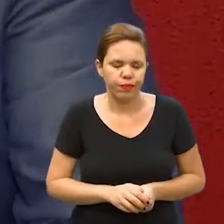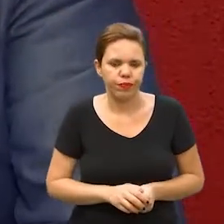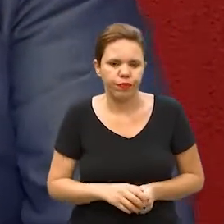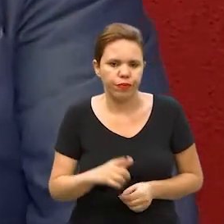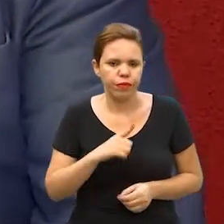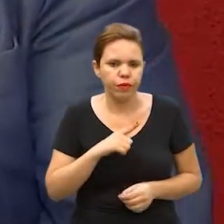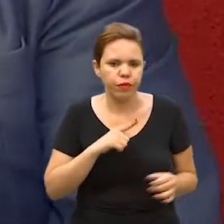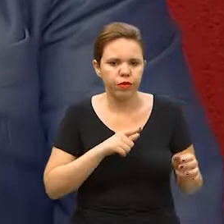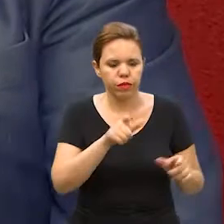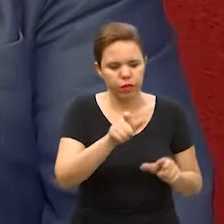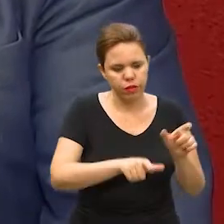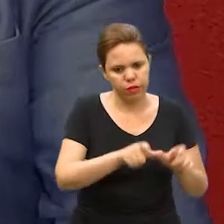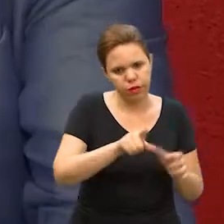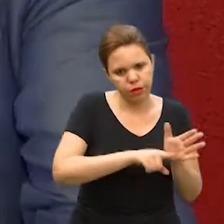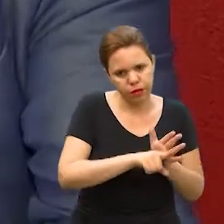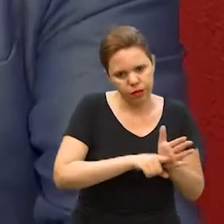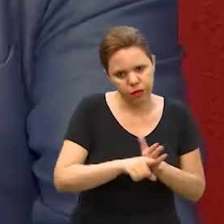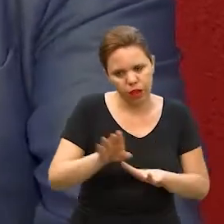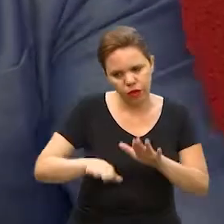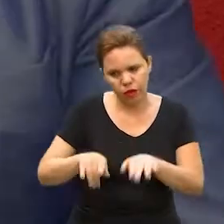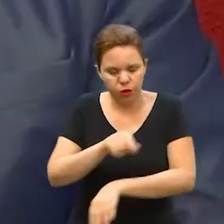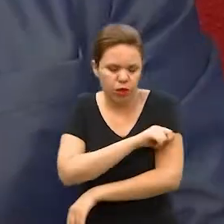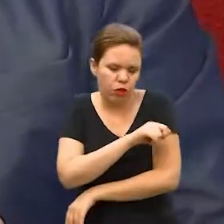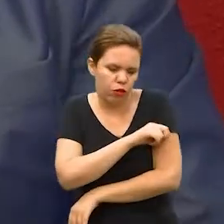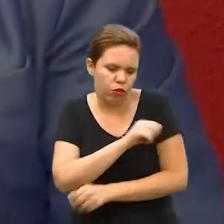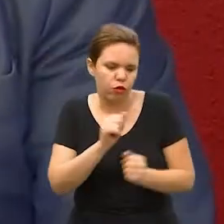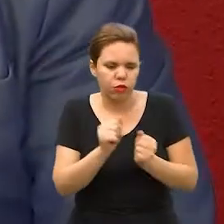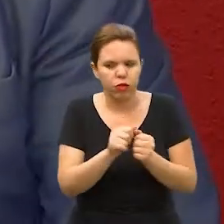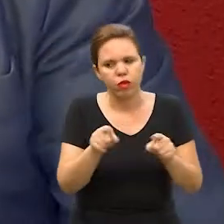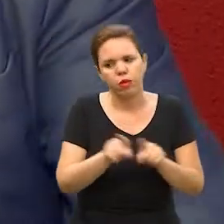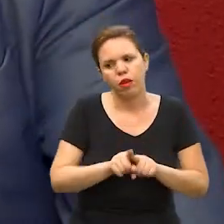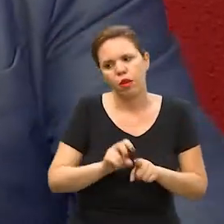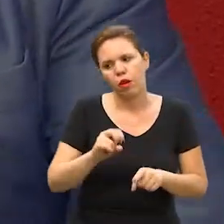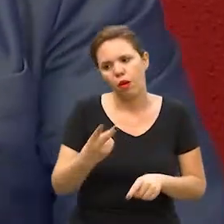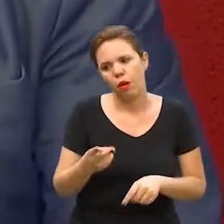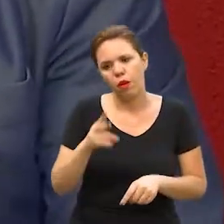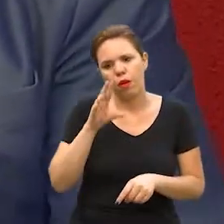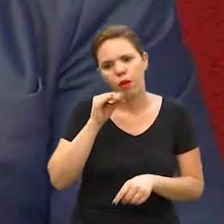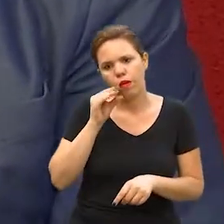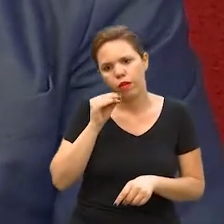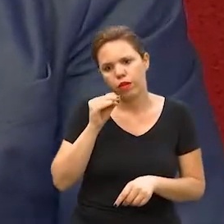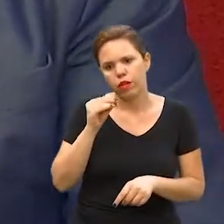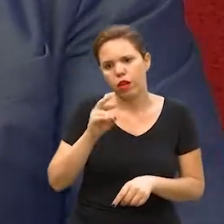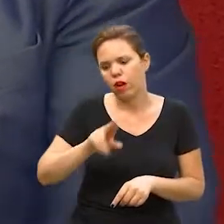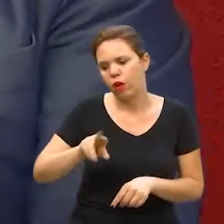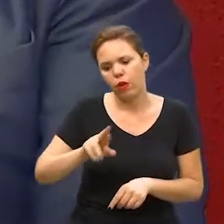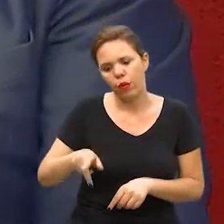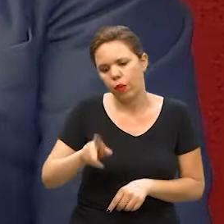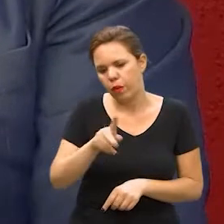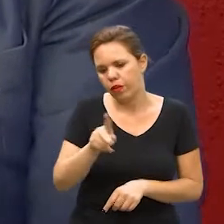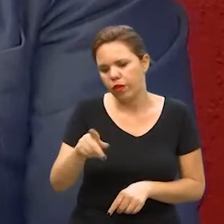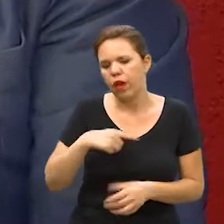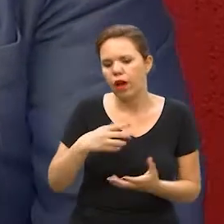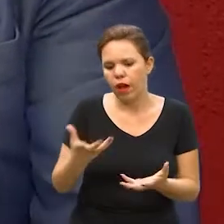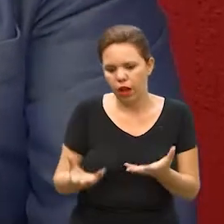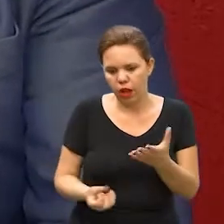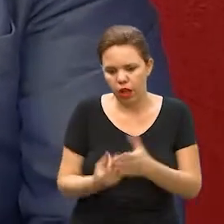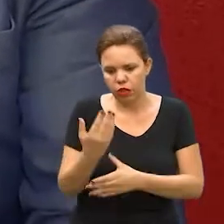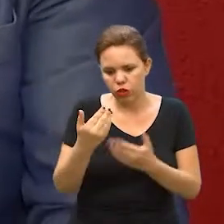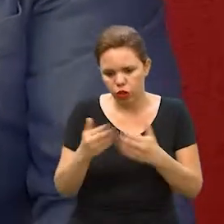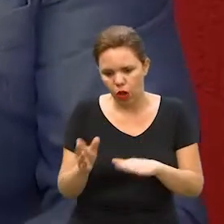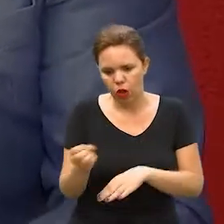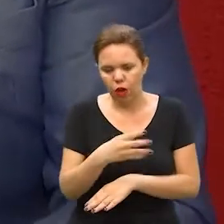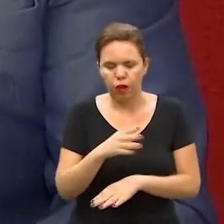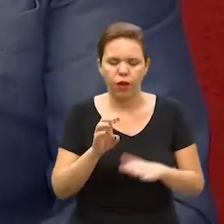os pesquisadores, e às vezes como alunos, juntos com alunos, ou mesmo com servidores não docentes, que queiram formar uma nova